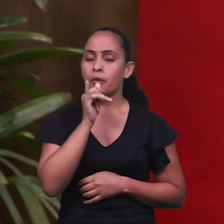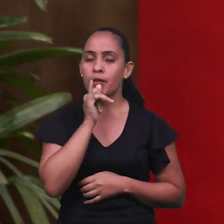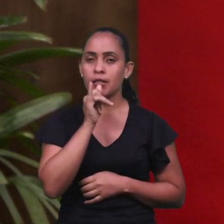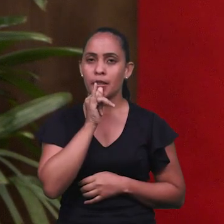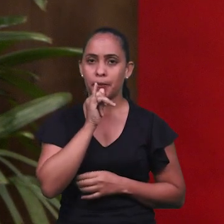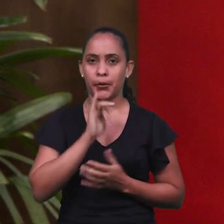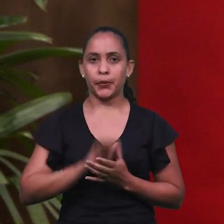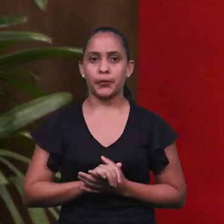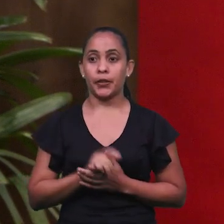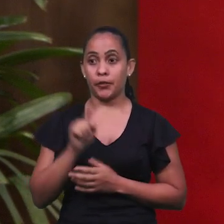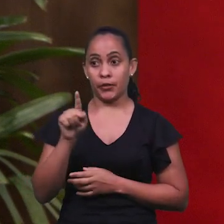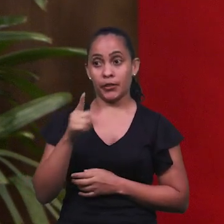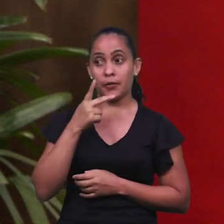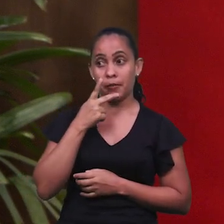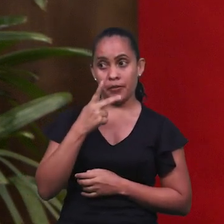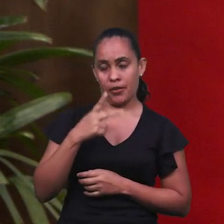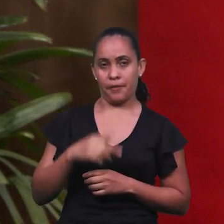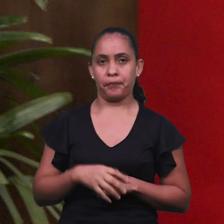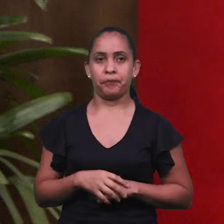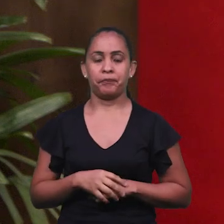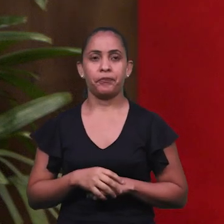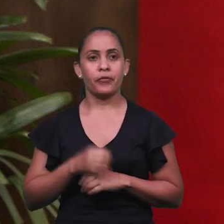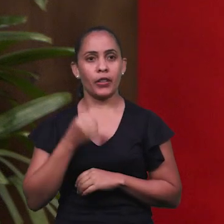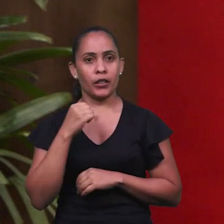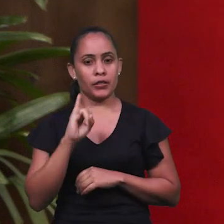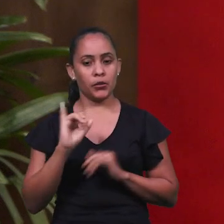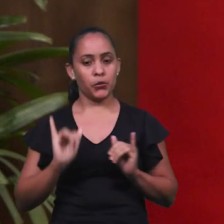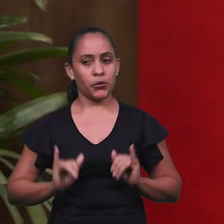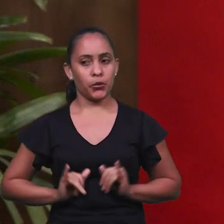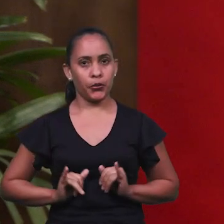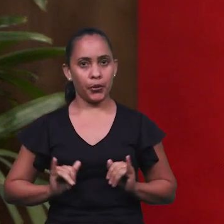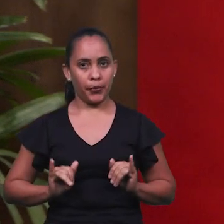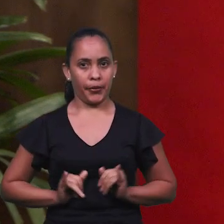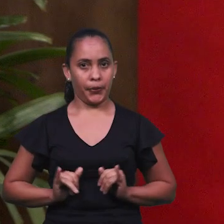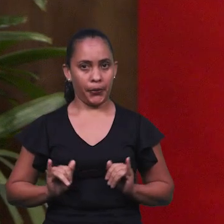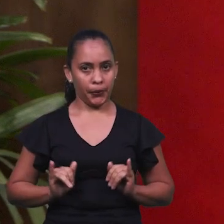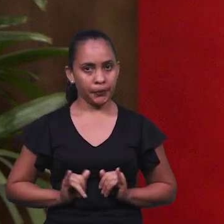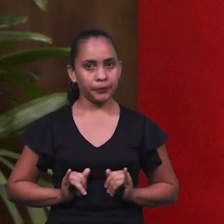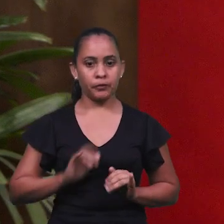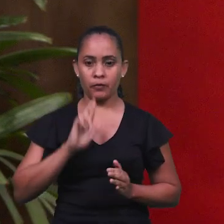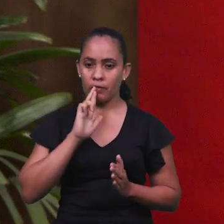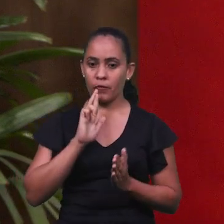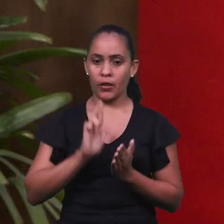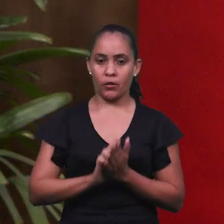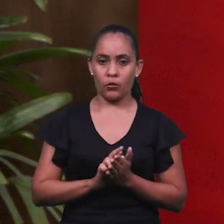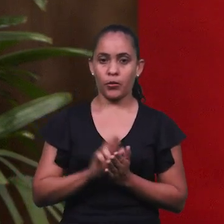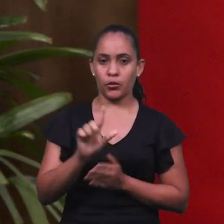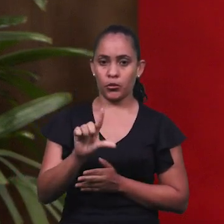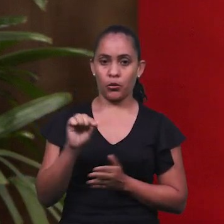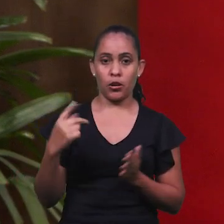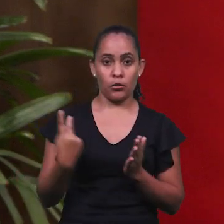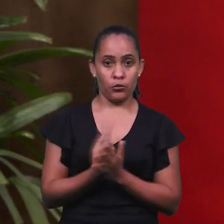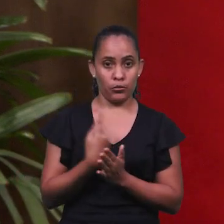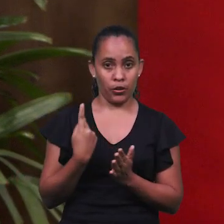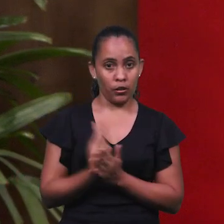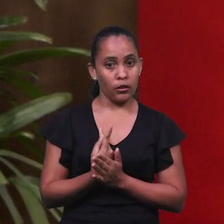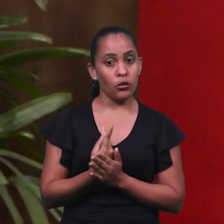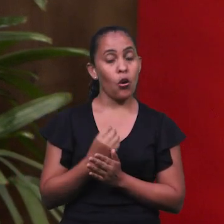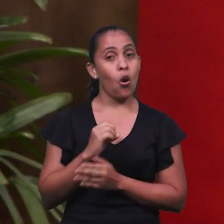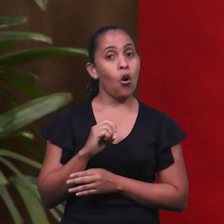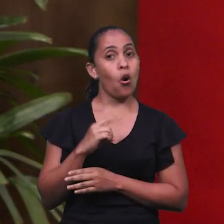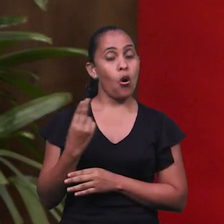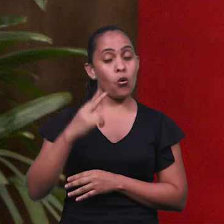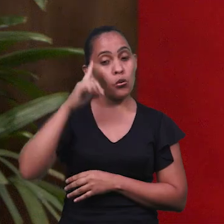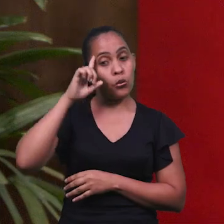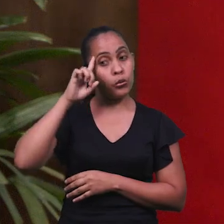alguns exemplos aqui e vocês vão me dizer se o sofrimento foi resultado de uma má escolha ou de